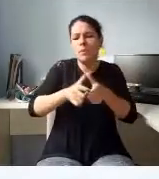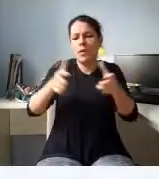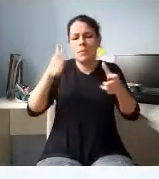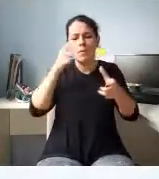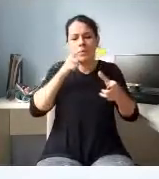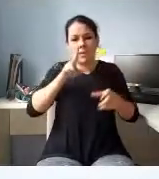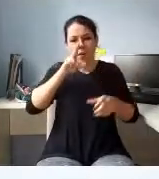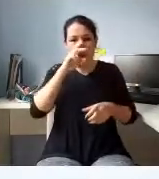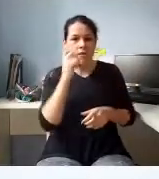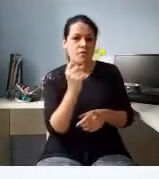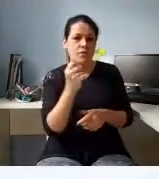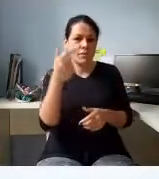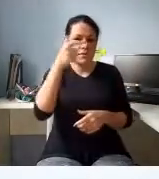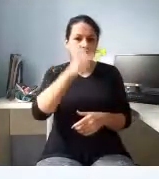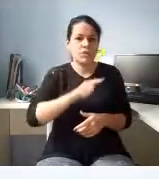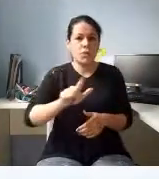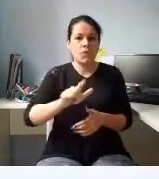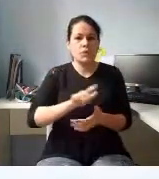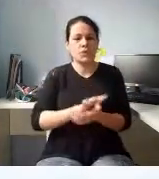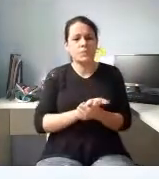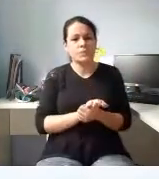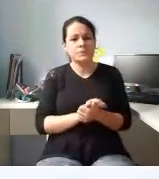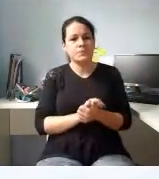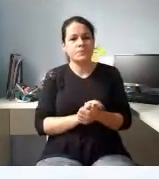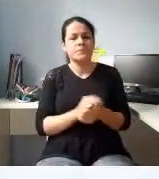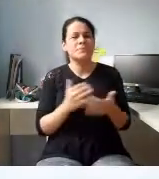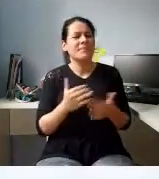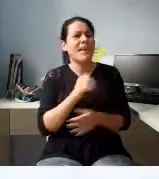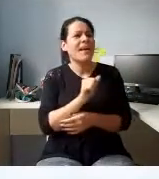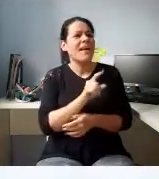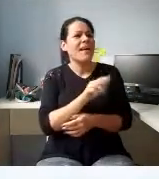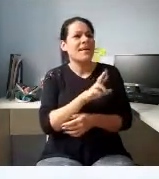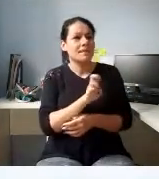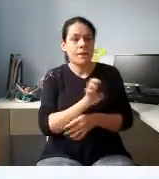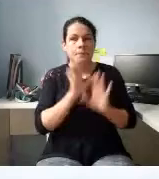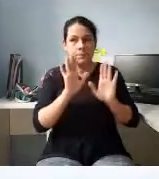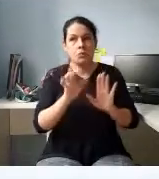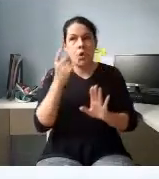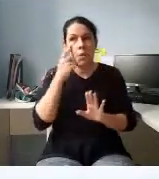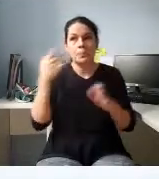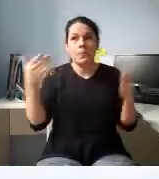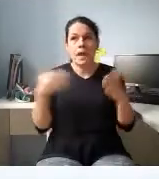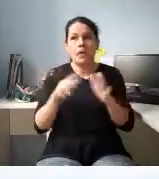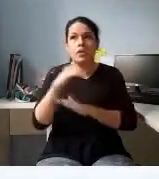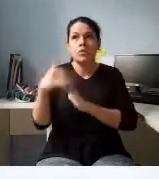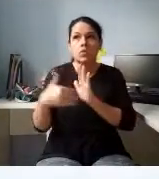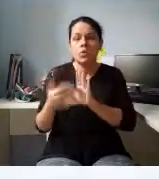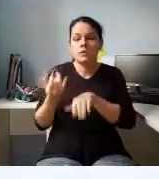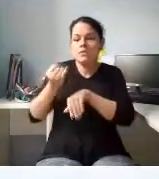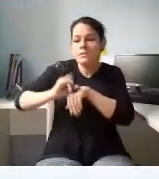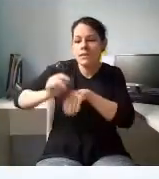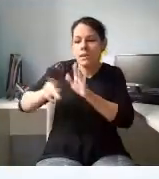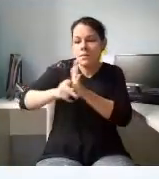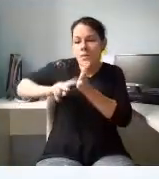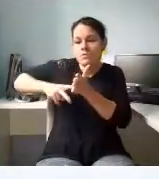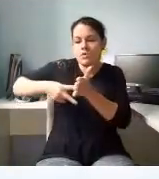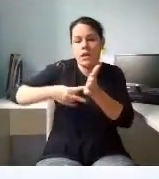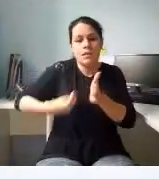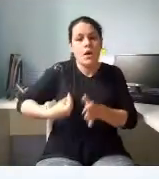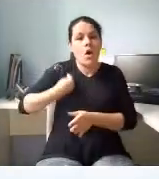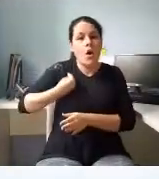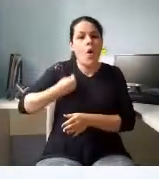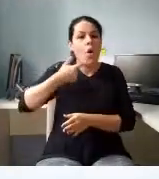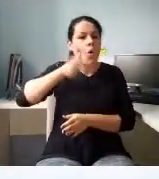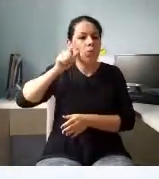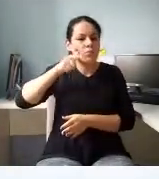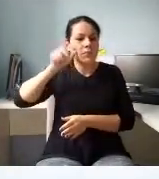Deputados. André, as centrais sindicais estão em Brasília desde ontem, né? Eles já foram há uns 15 dias